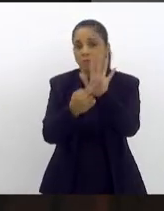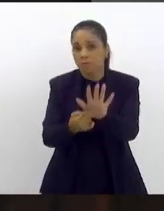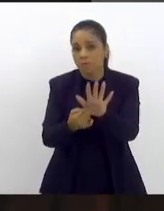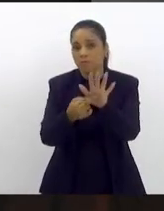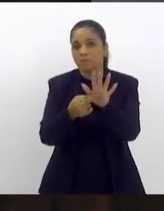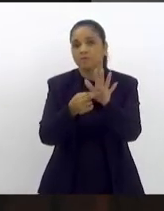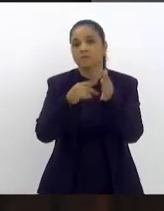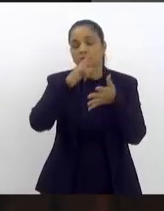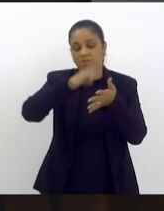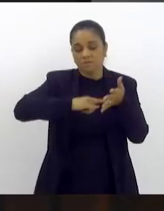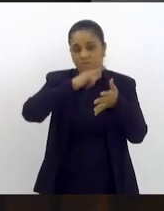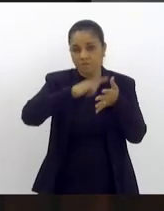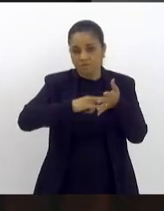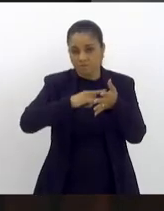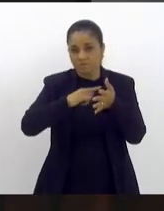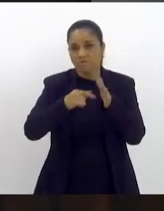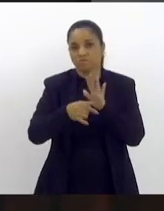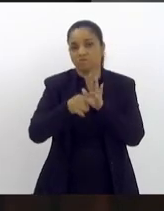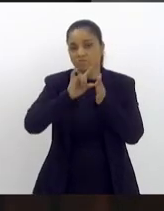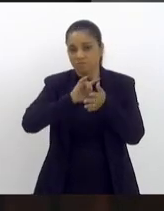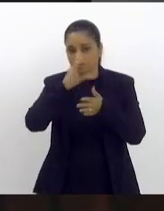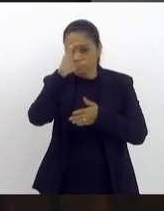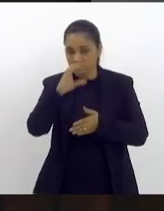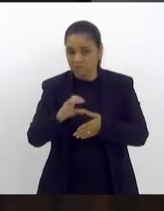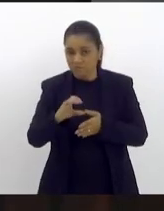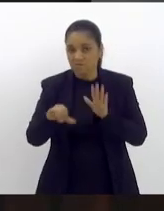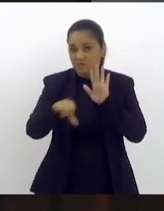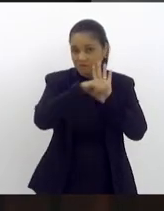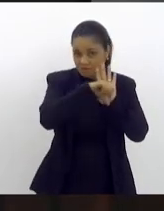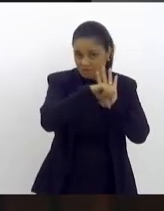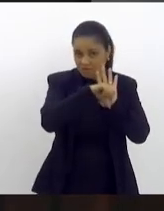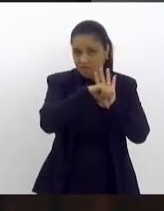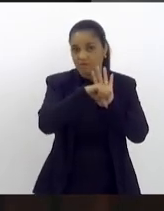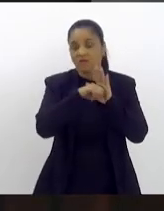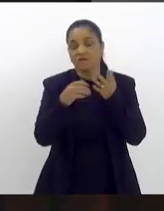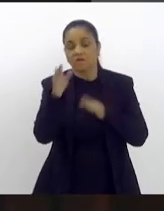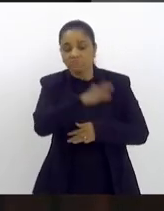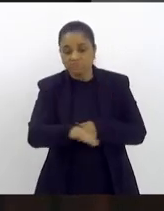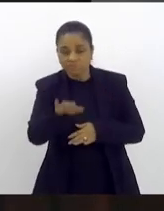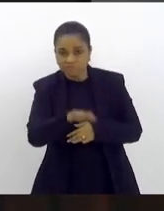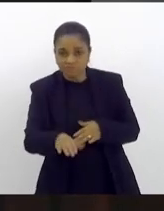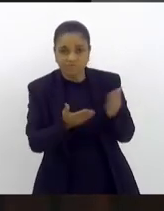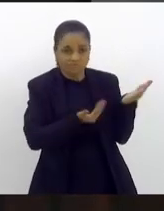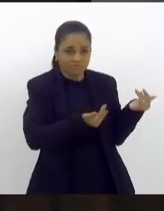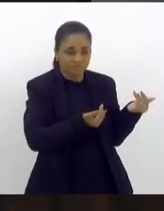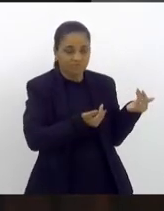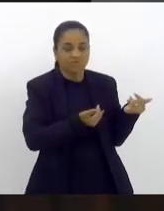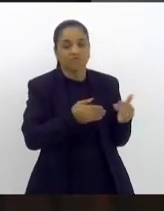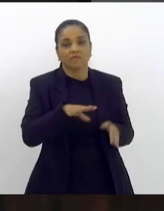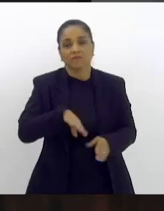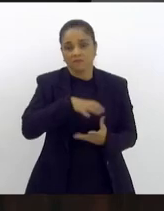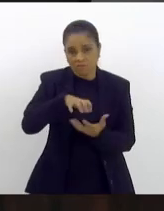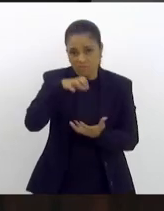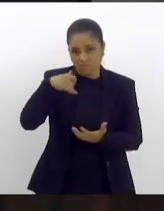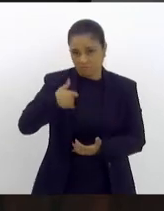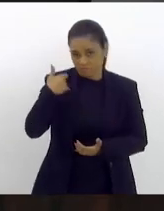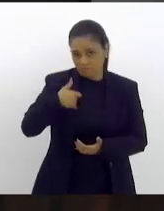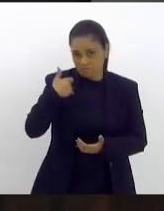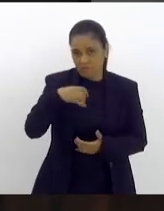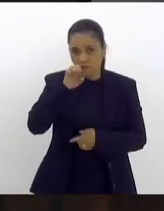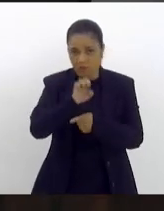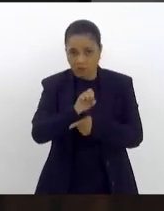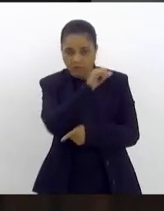de antecedentes criminais pelos profissionais envolvidos no atendimento de criança, adolescente e idoso no âmbito do Estado do Rio de Janeiro e das